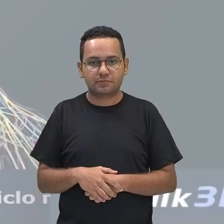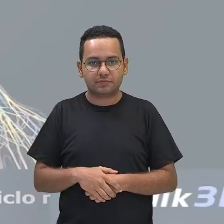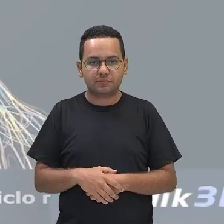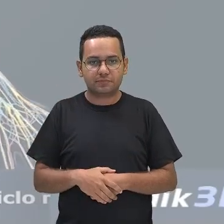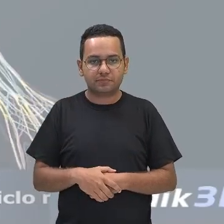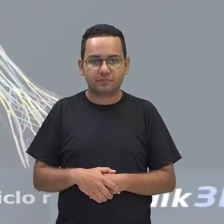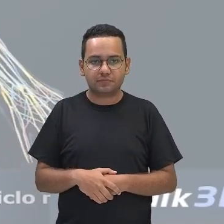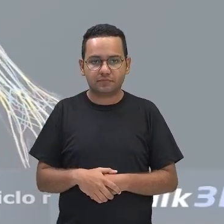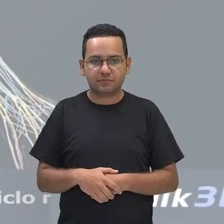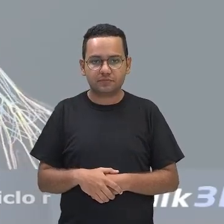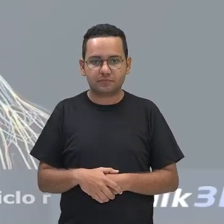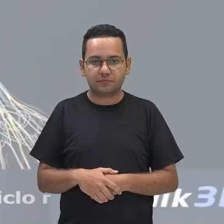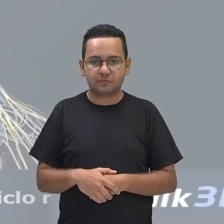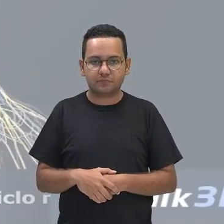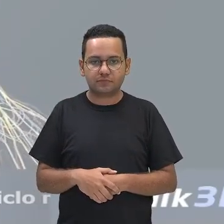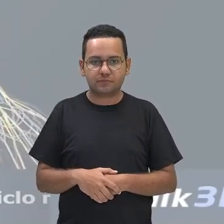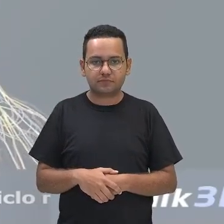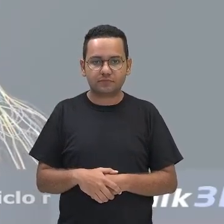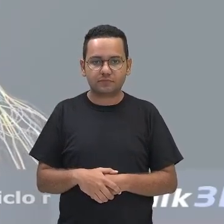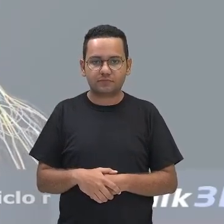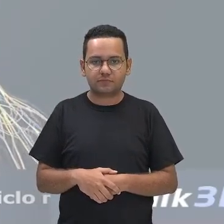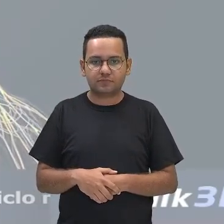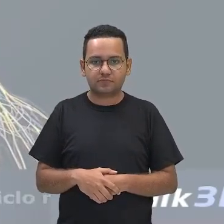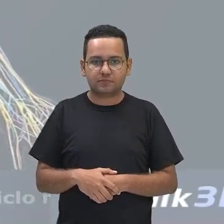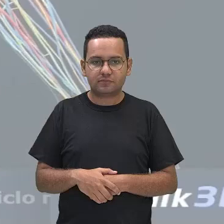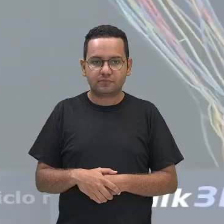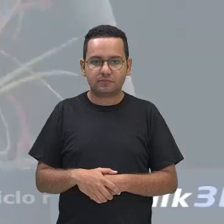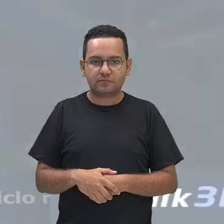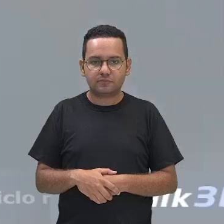aparelho reprodutor, certo?